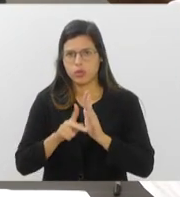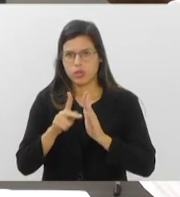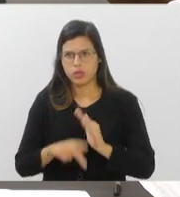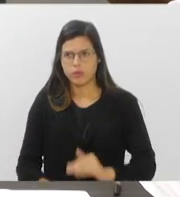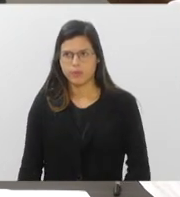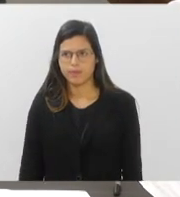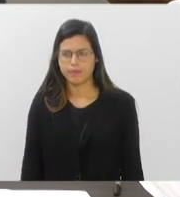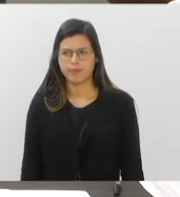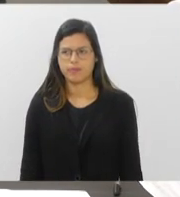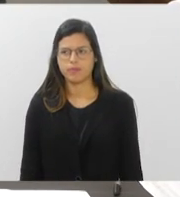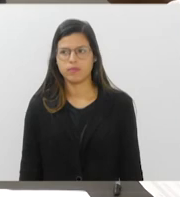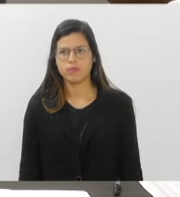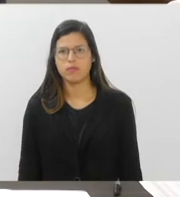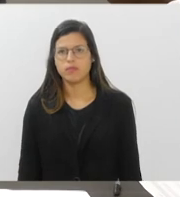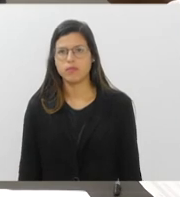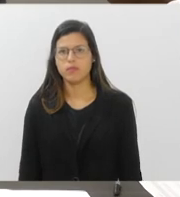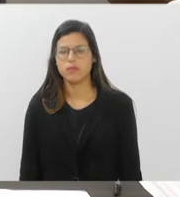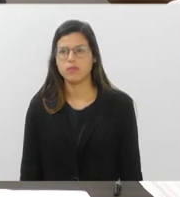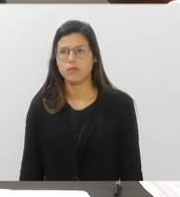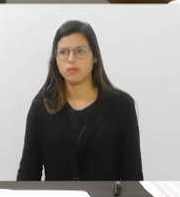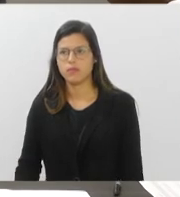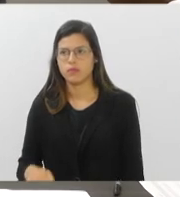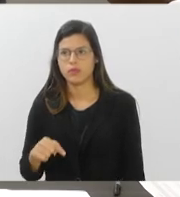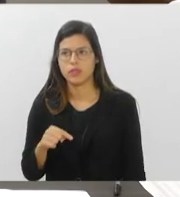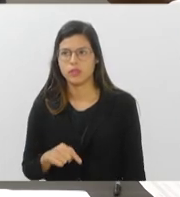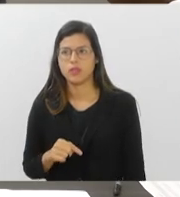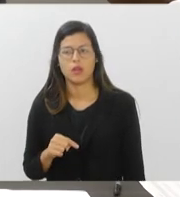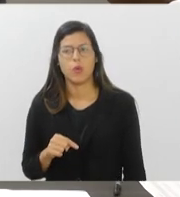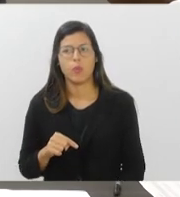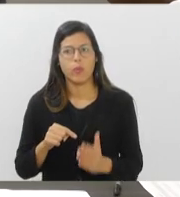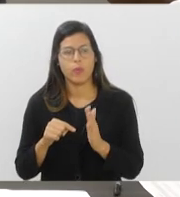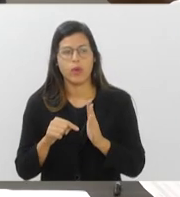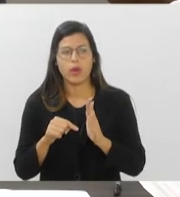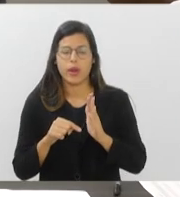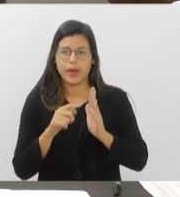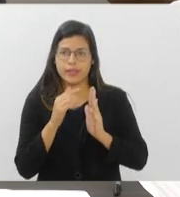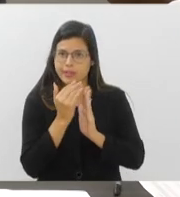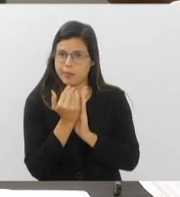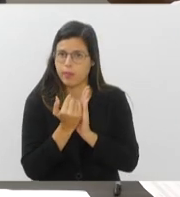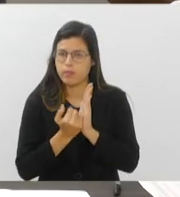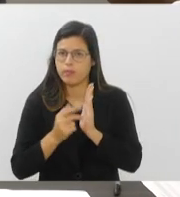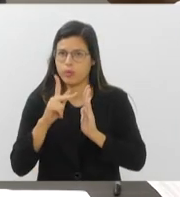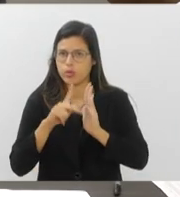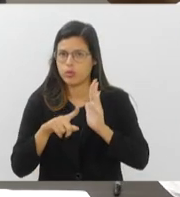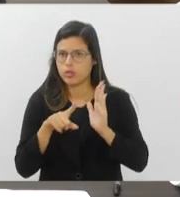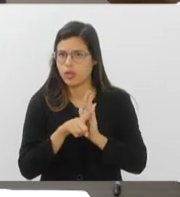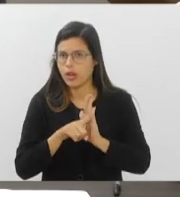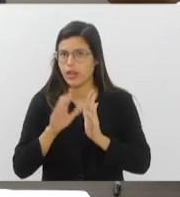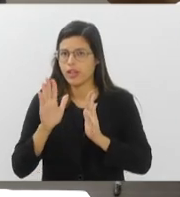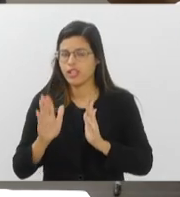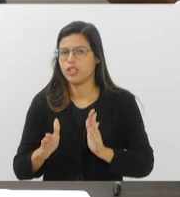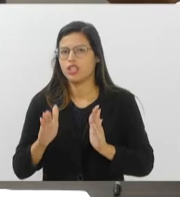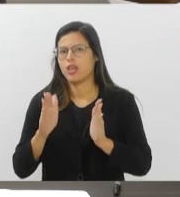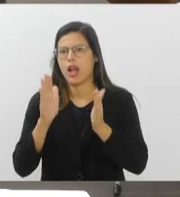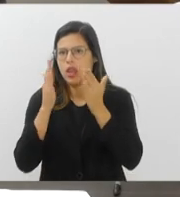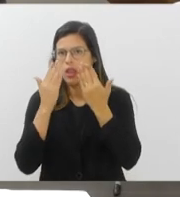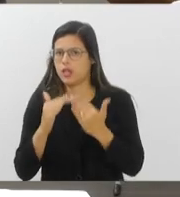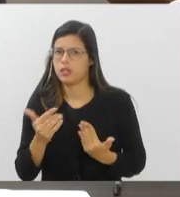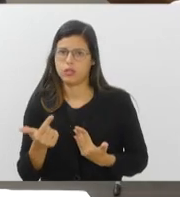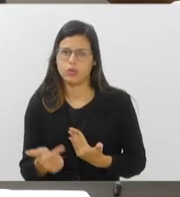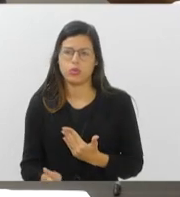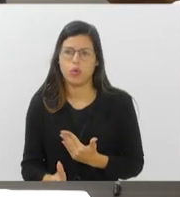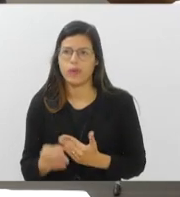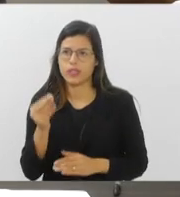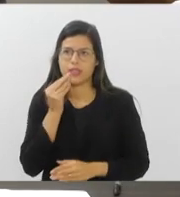É, deputada, essa pauta são projetos que estavam em vistas. Eles estavam em vista. A gente tem